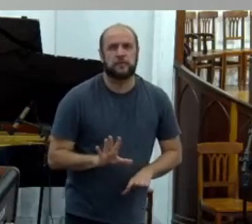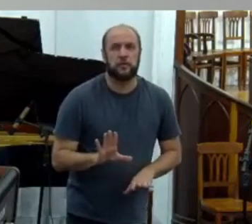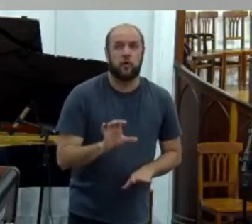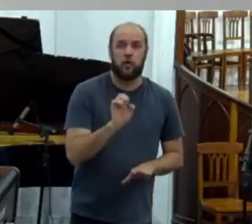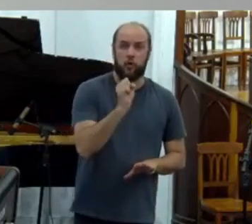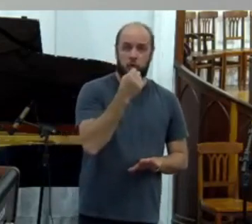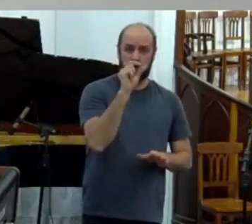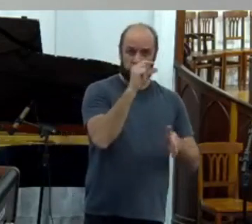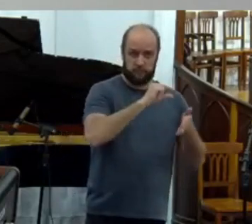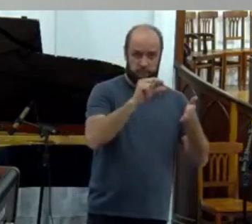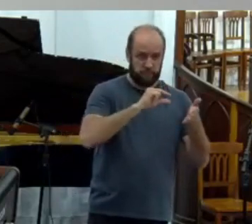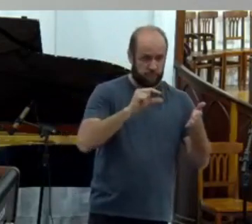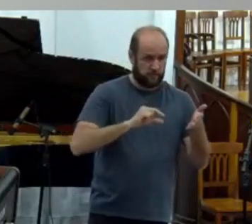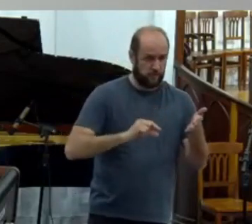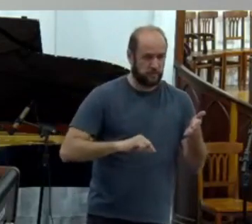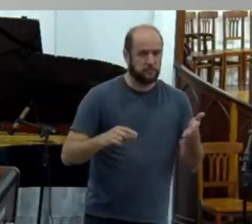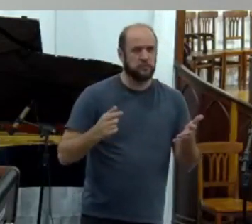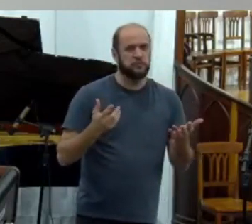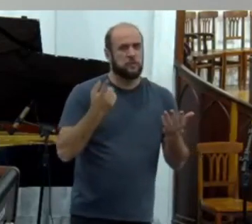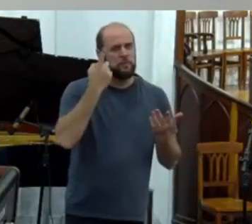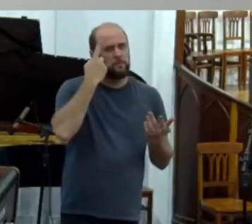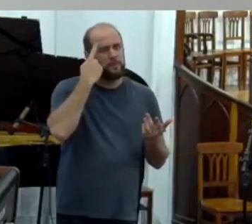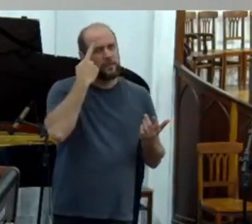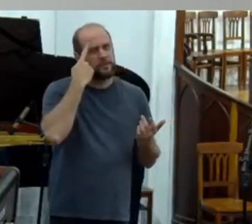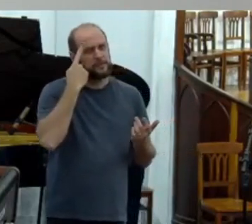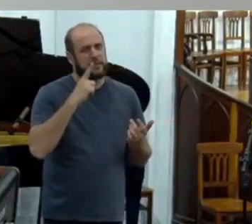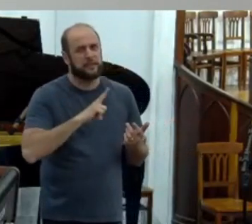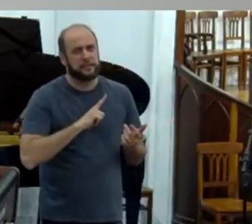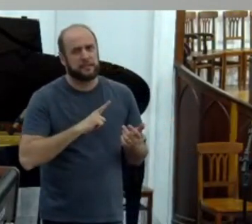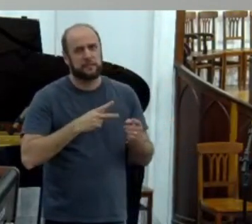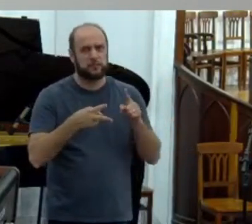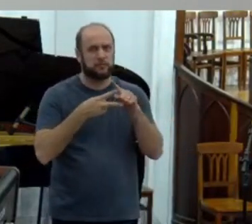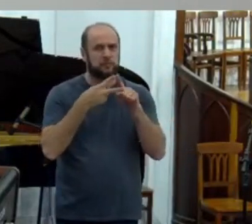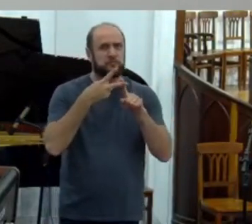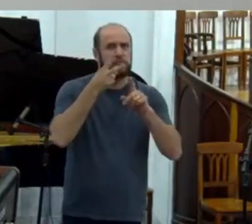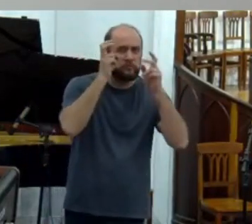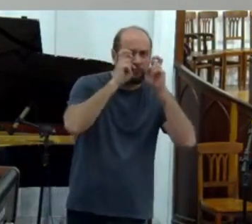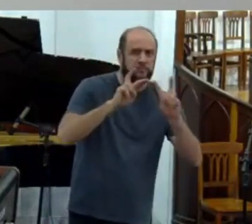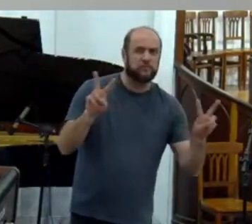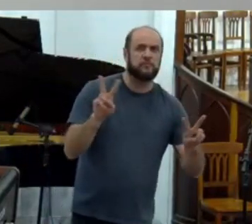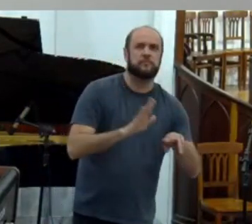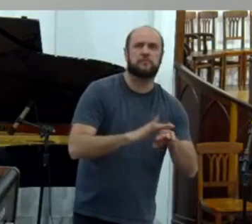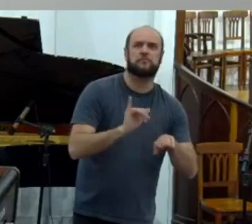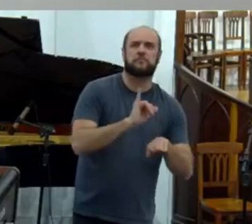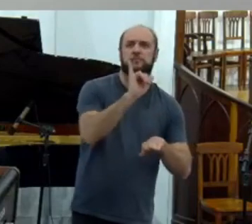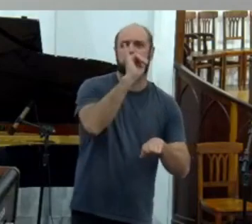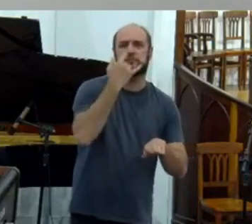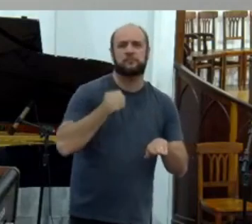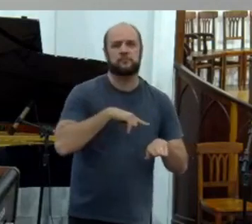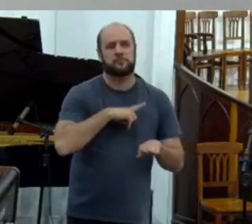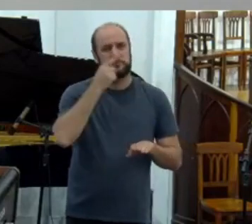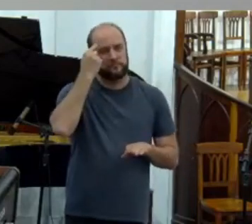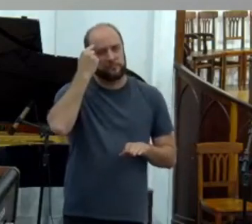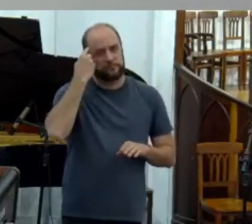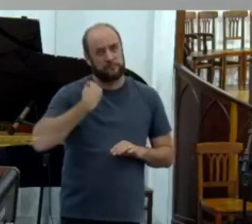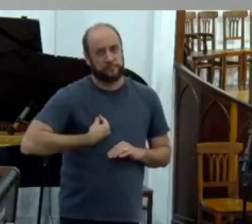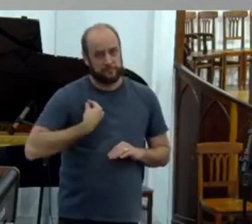8 versículos, eu gostaria de pensar que existe 2 perspectivas principais acerca da